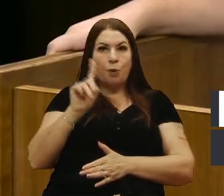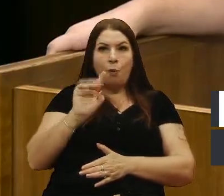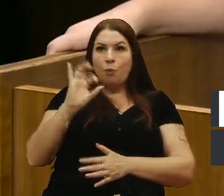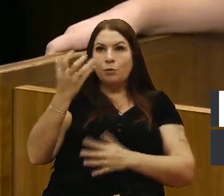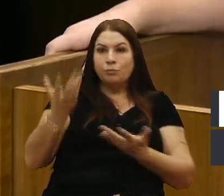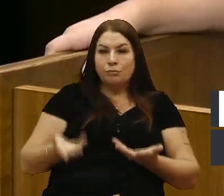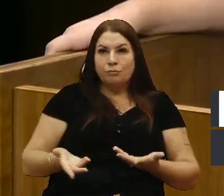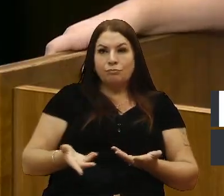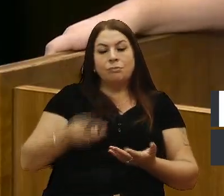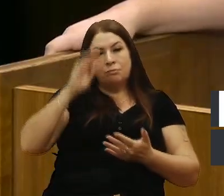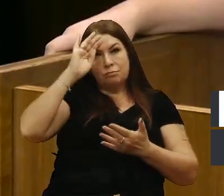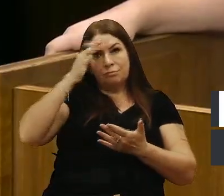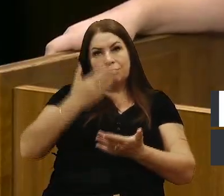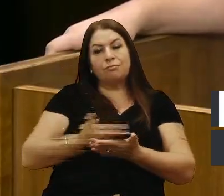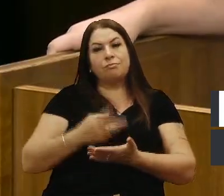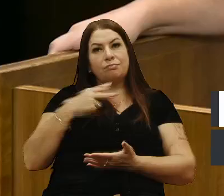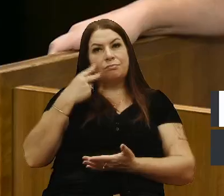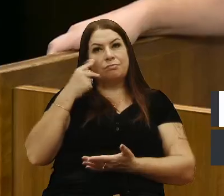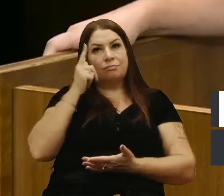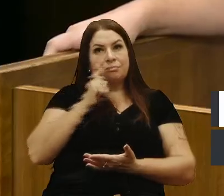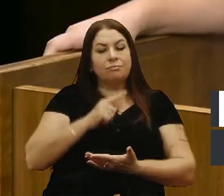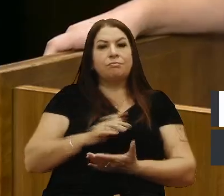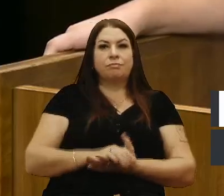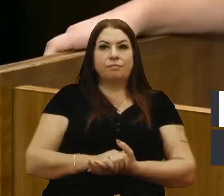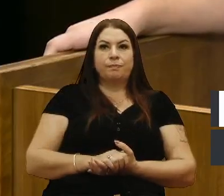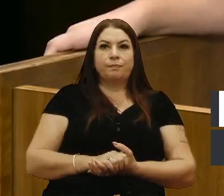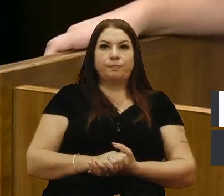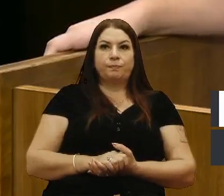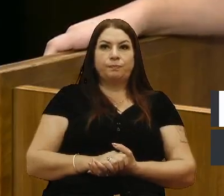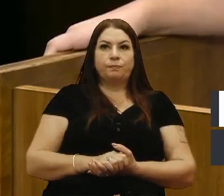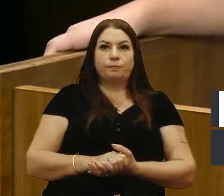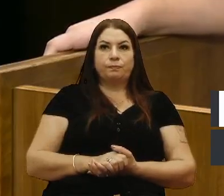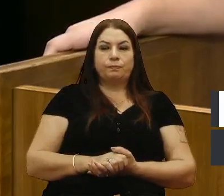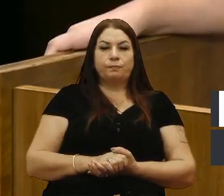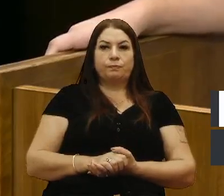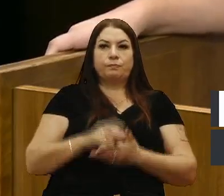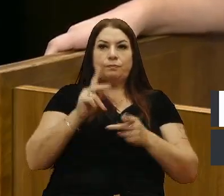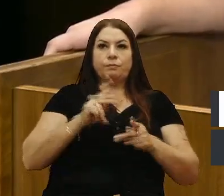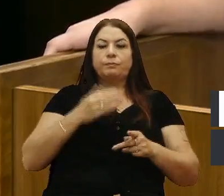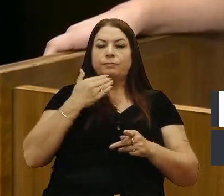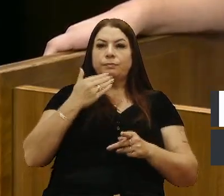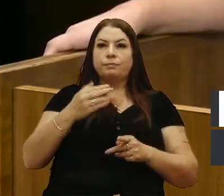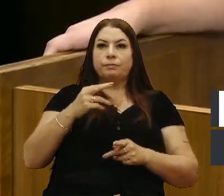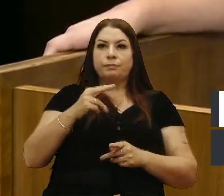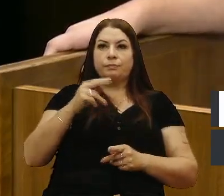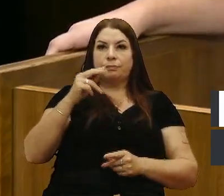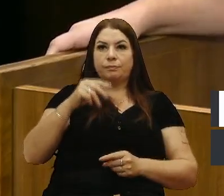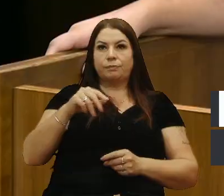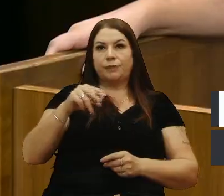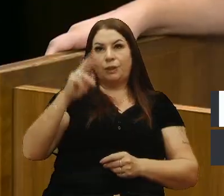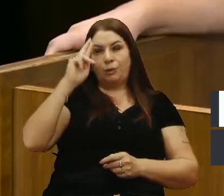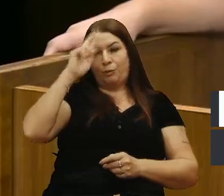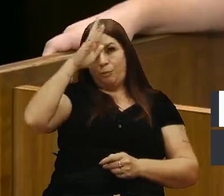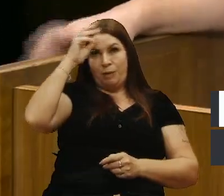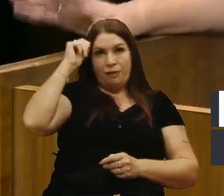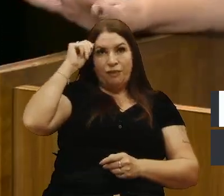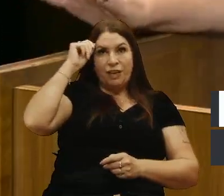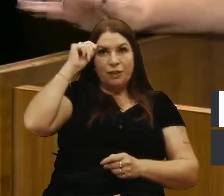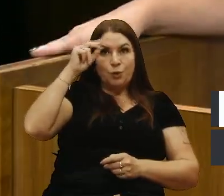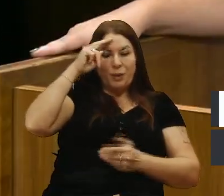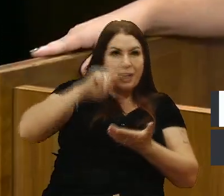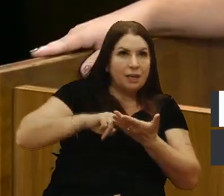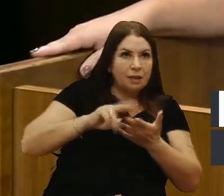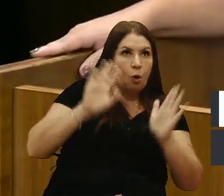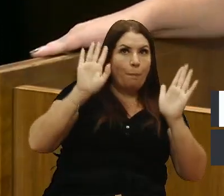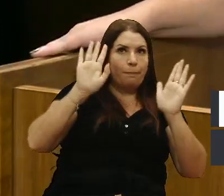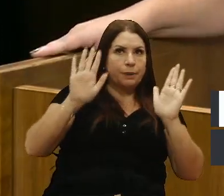acontece. Eu acredito, vereador Lucas, que o pessoal tem que pedir para o prefeito Neri. Opa, não